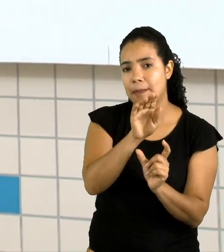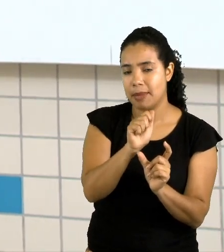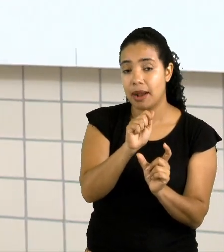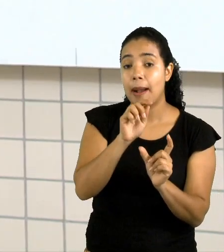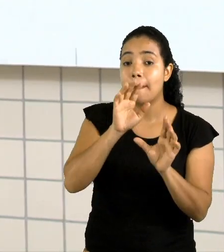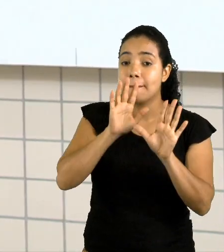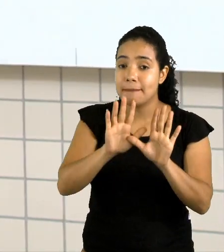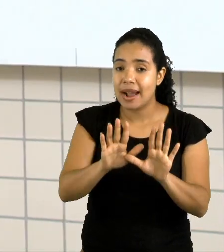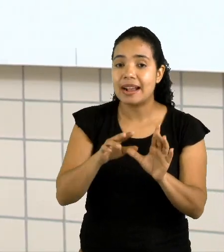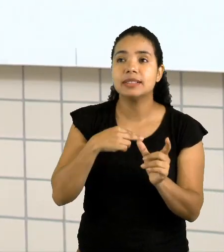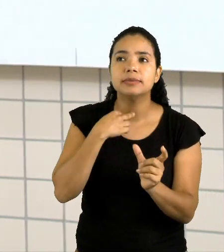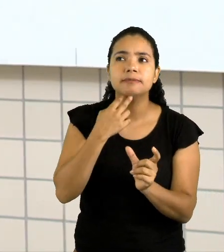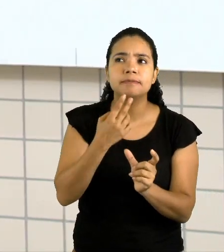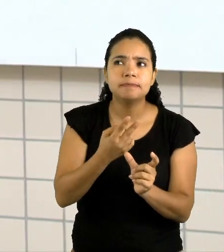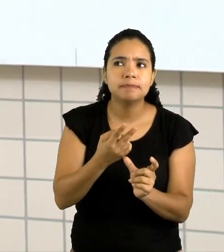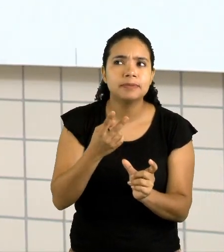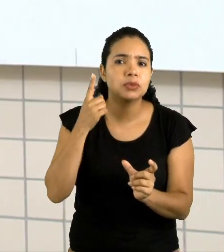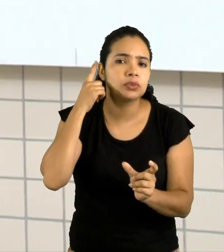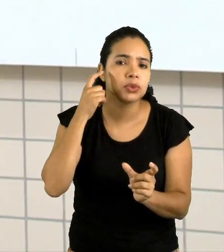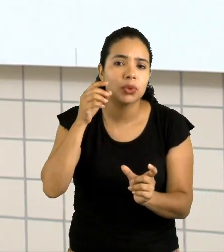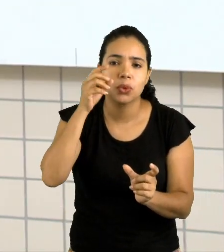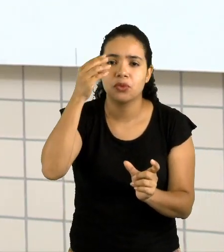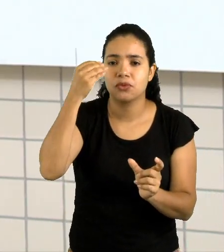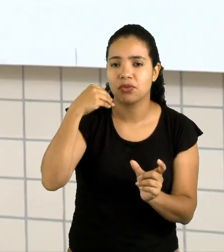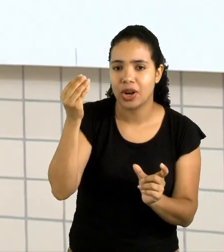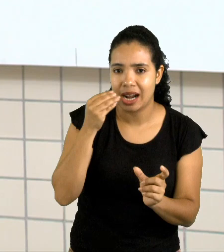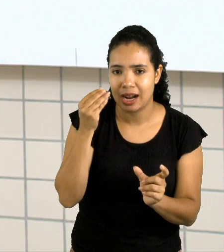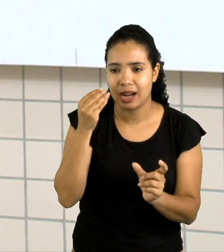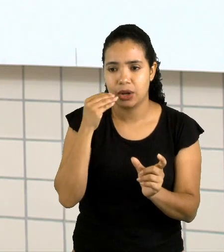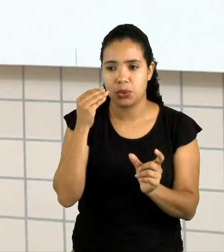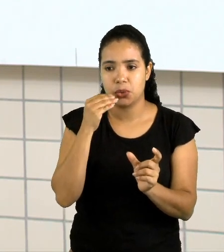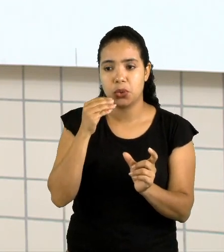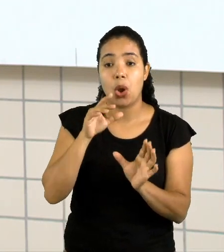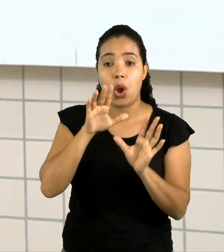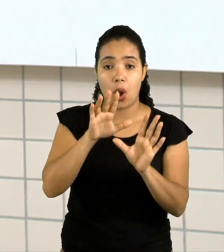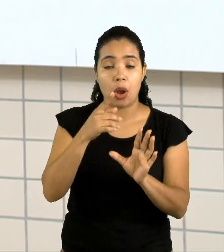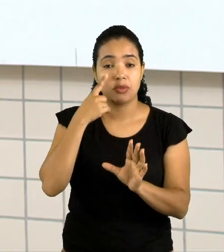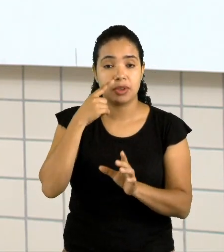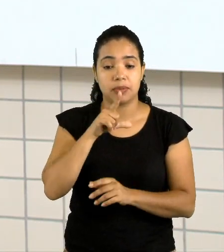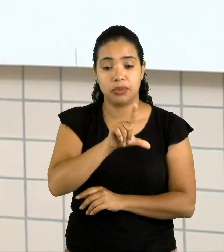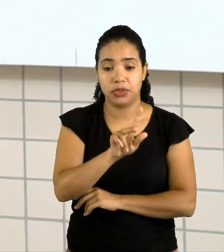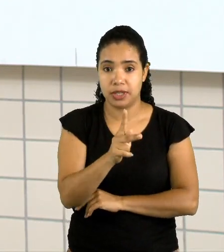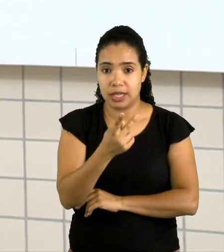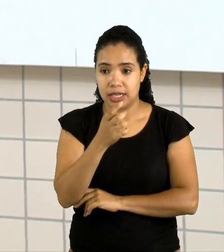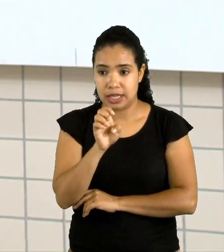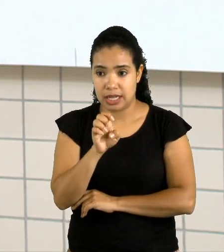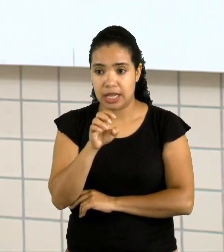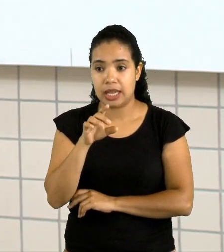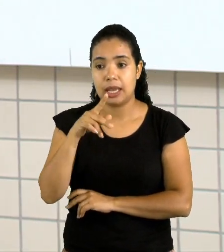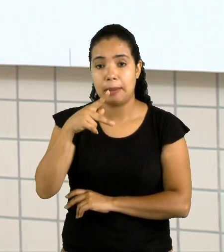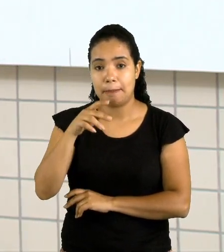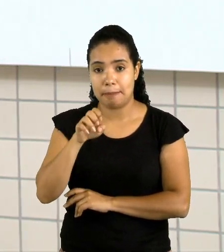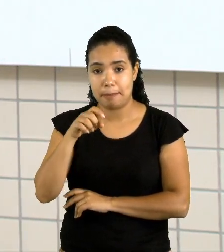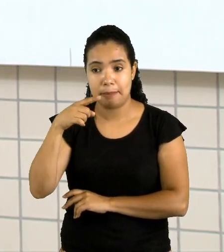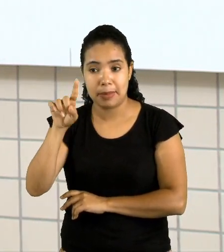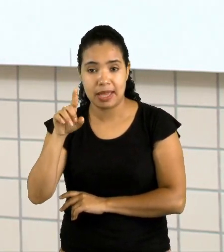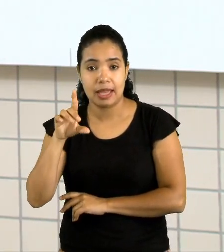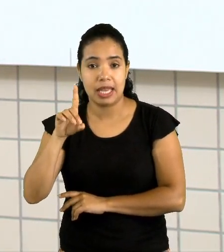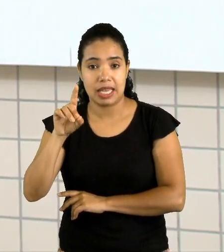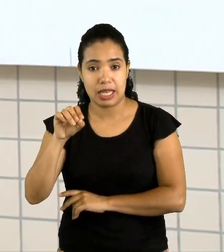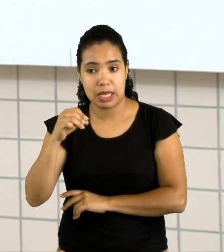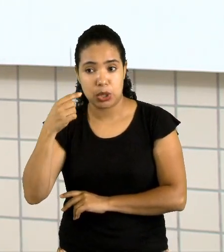atenção. Leiam comigo. Lhe, pé, dó e nós.